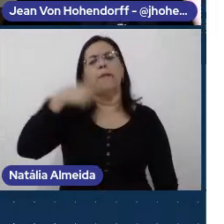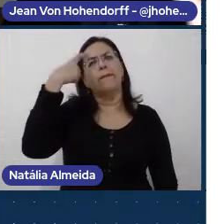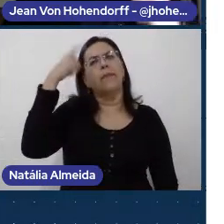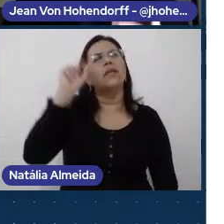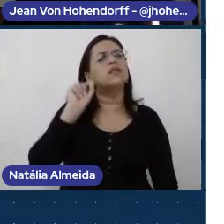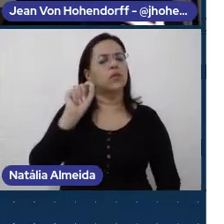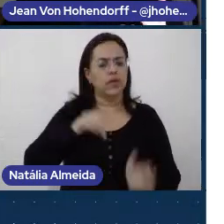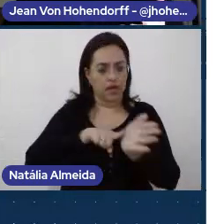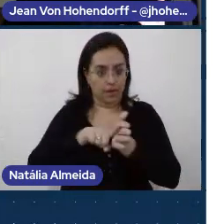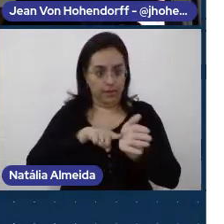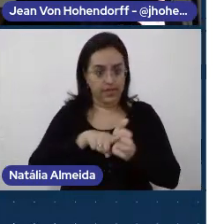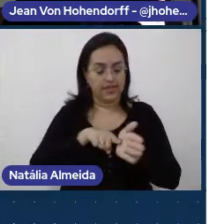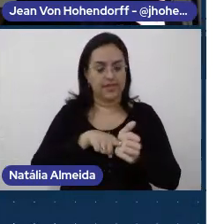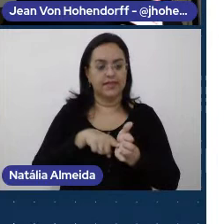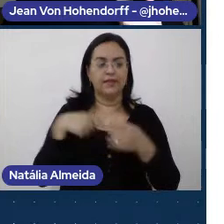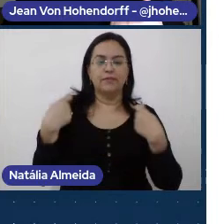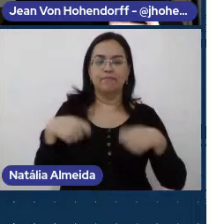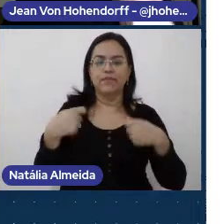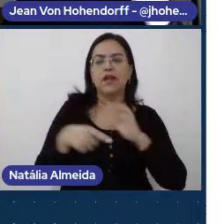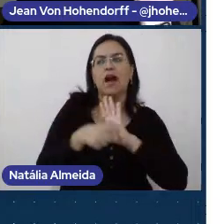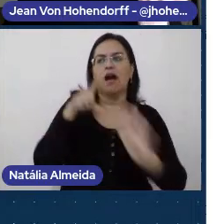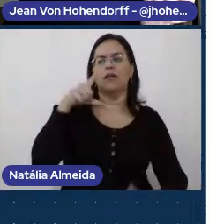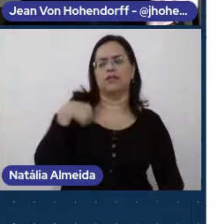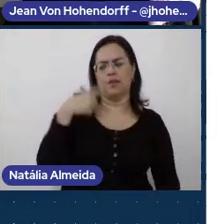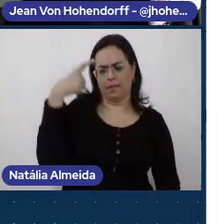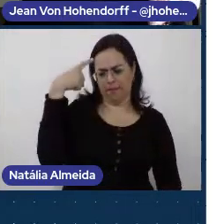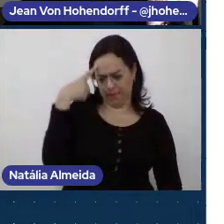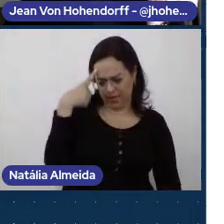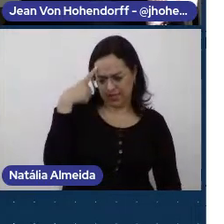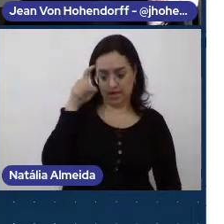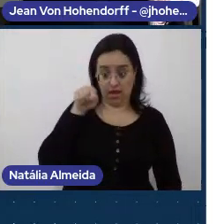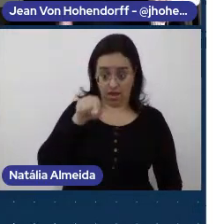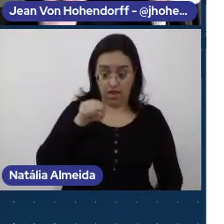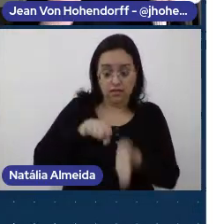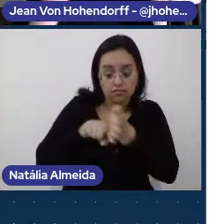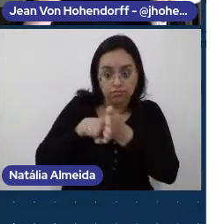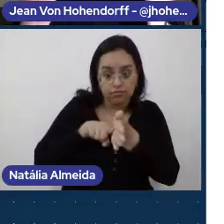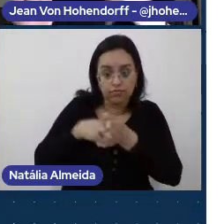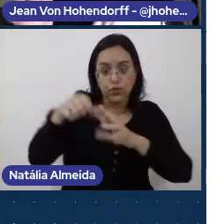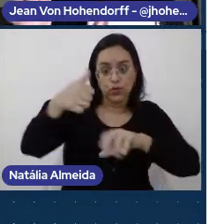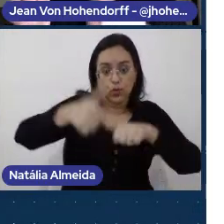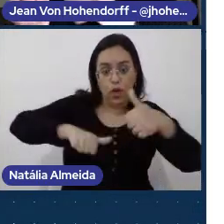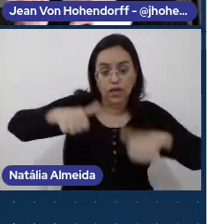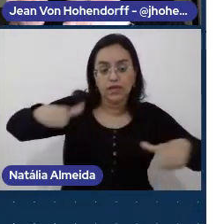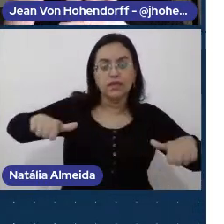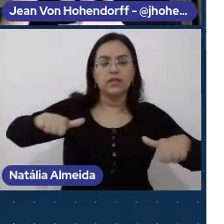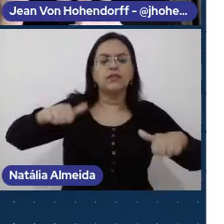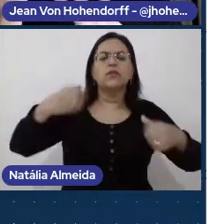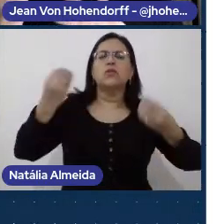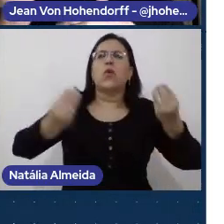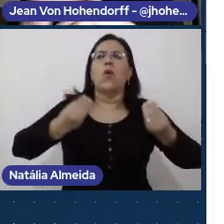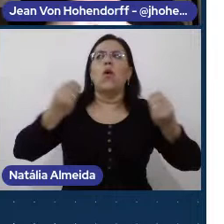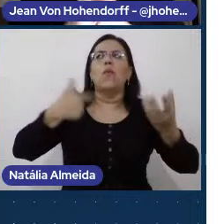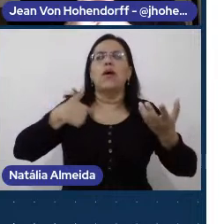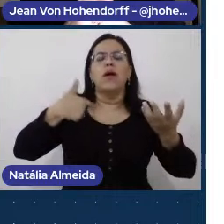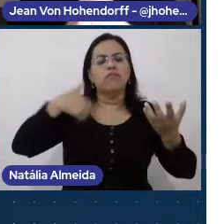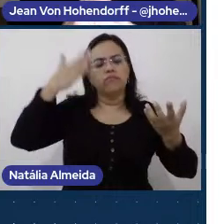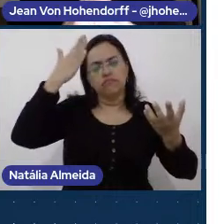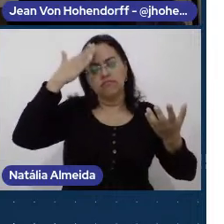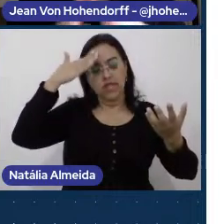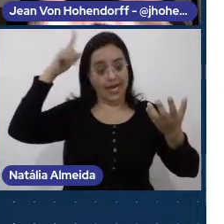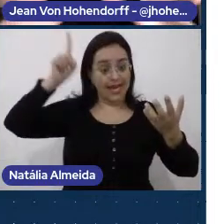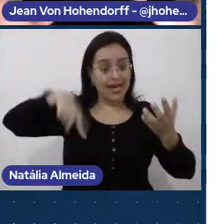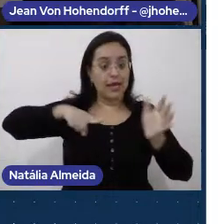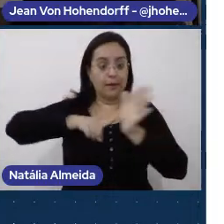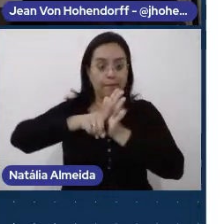né? Então a gente tem que, antes de pensar na pesquisa qualitativa em si, a gente tem que pensar, bom, o que que a gente considera como pesquisa?